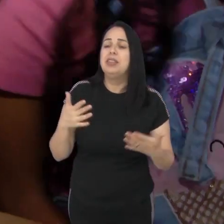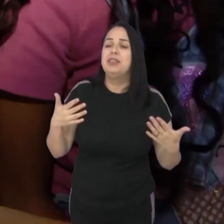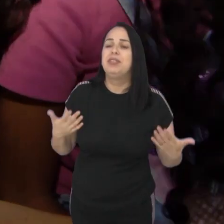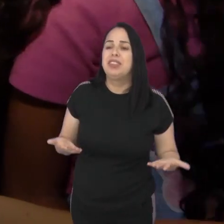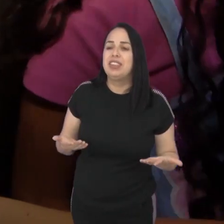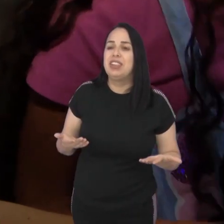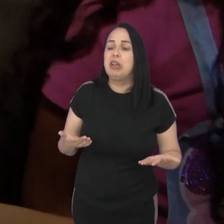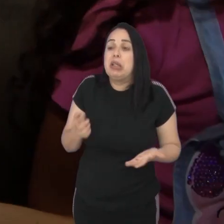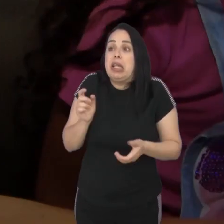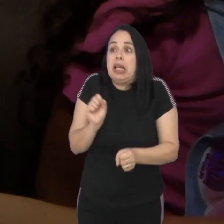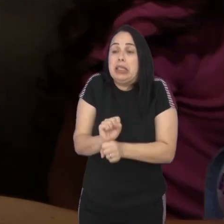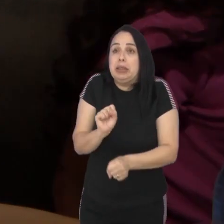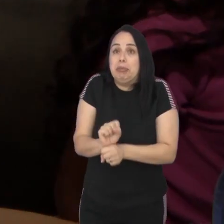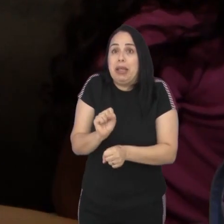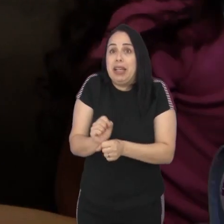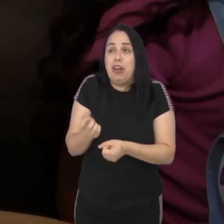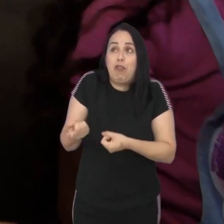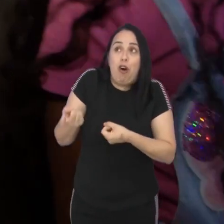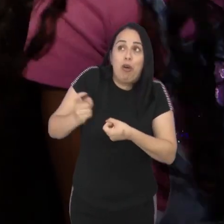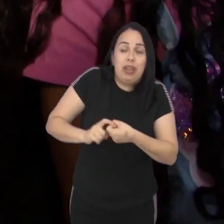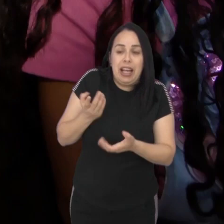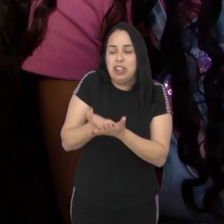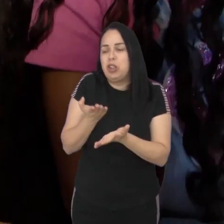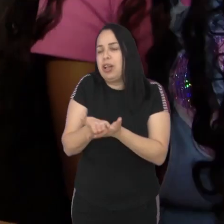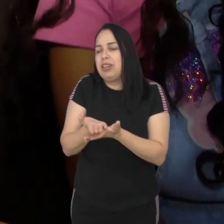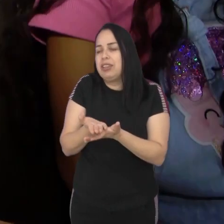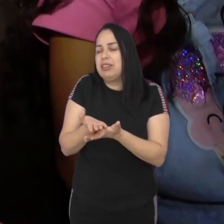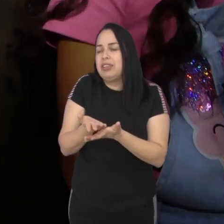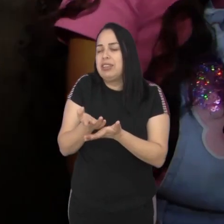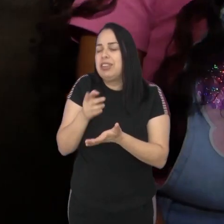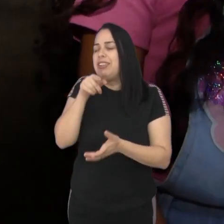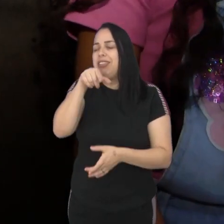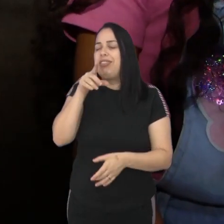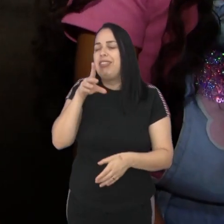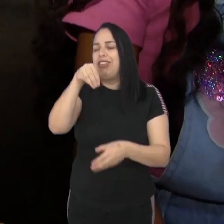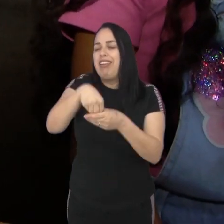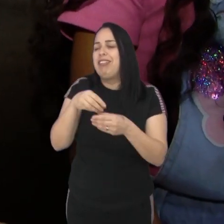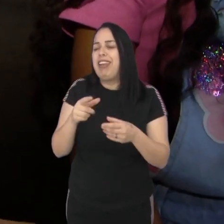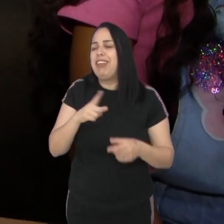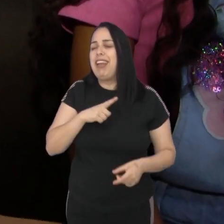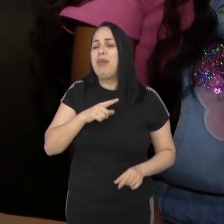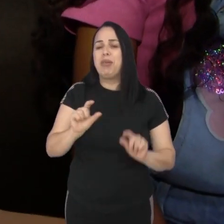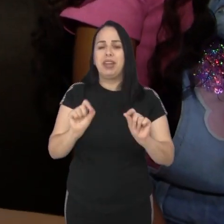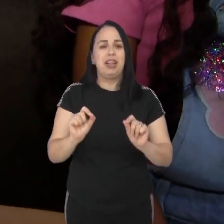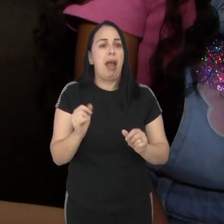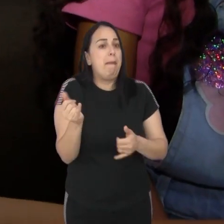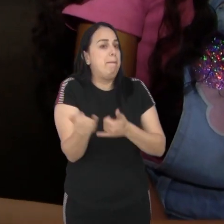menos. O que você tá esperando quando vai voltar para a escola? O que você acha que vai ter lá esse ano?